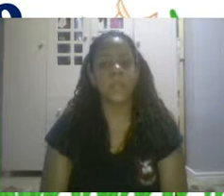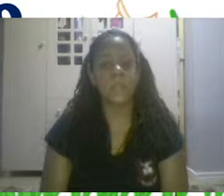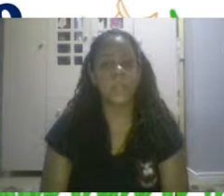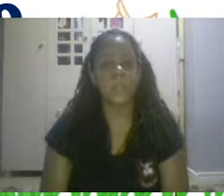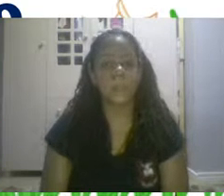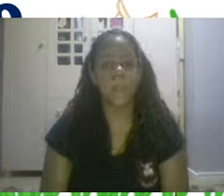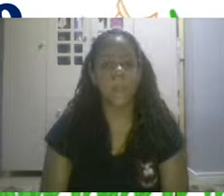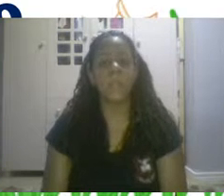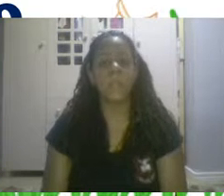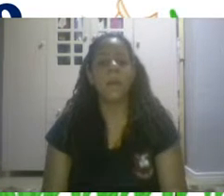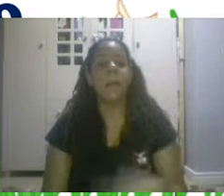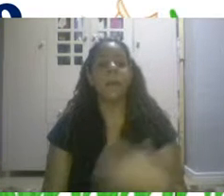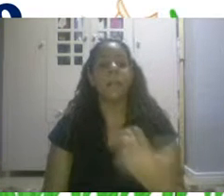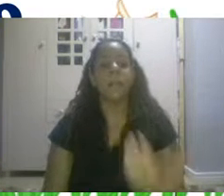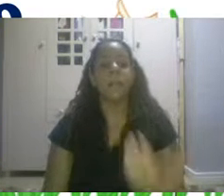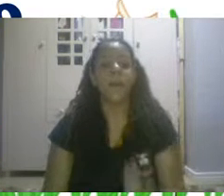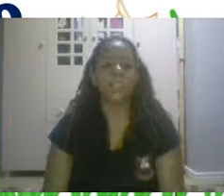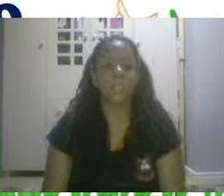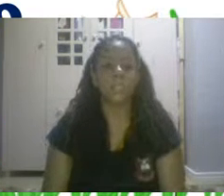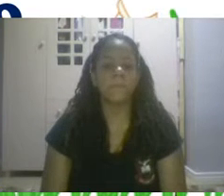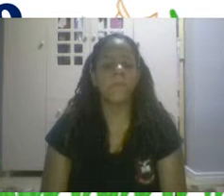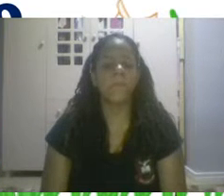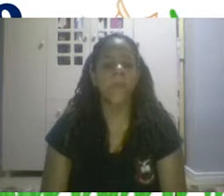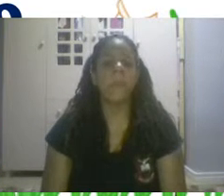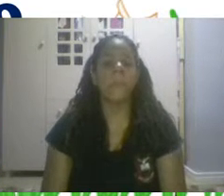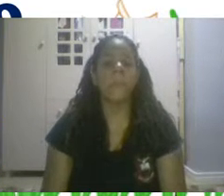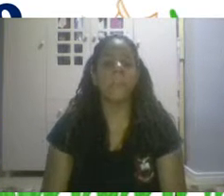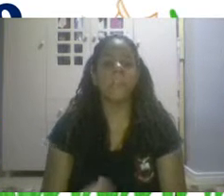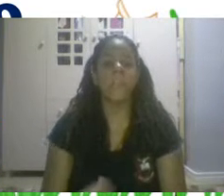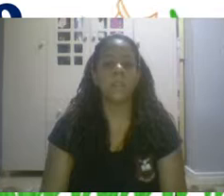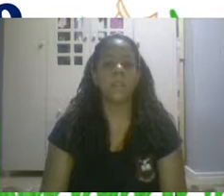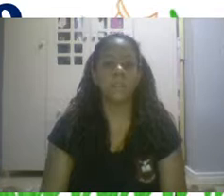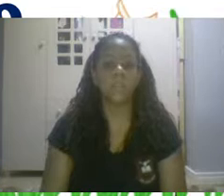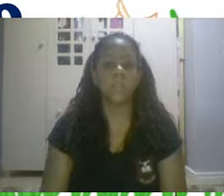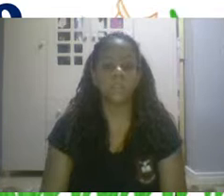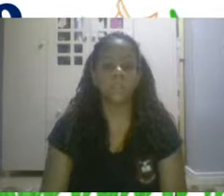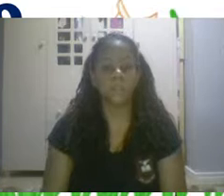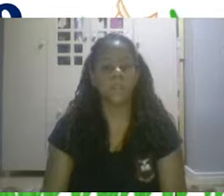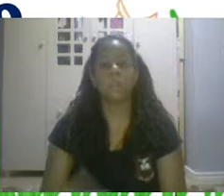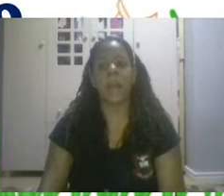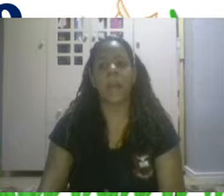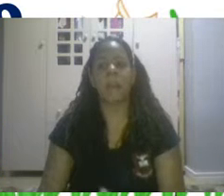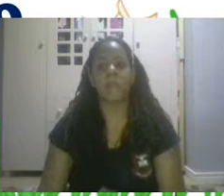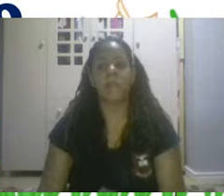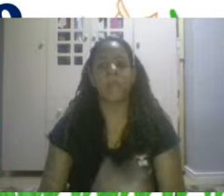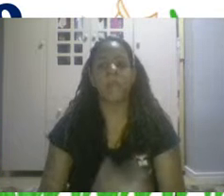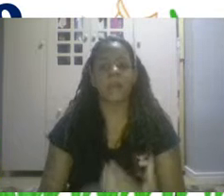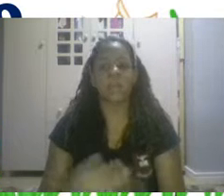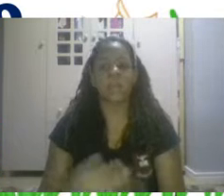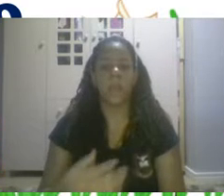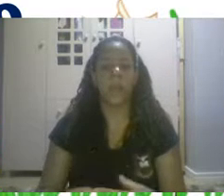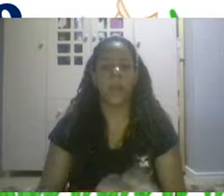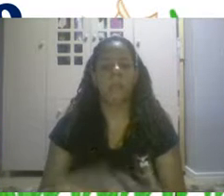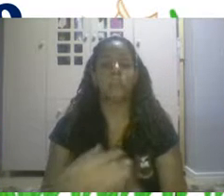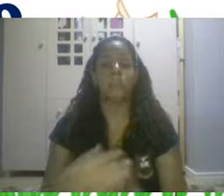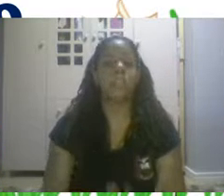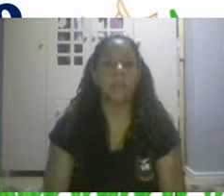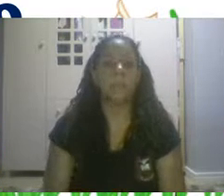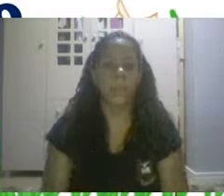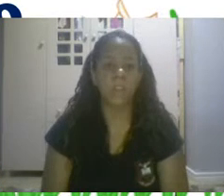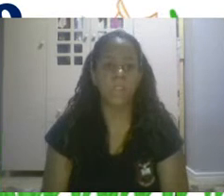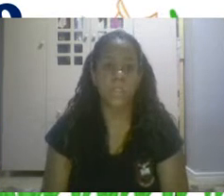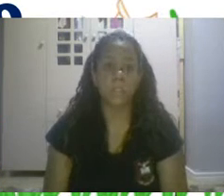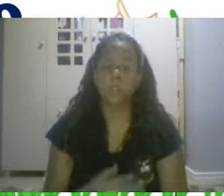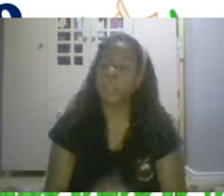sexo entre esses animais para que haja, né, uma geração de, no caso, o sexo, né, a mistura